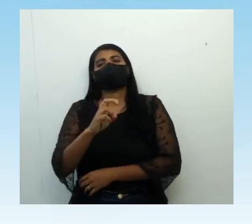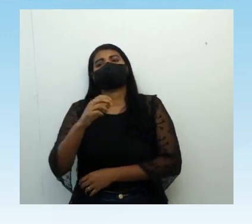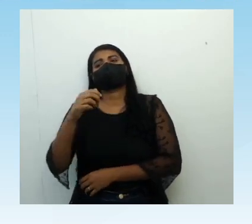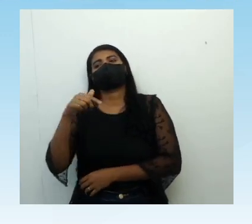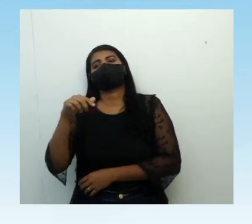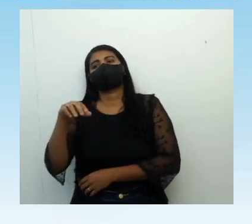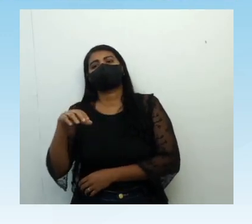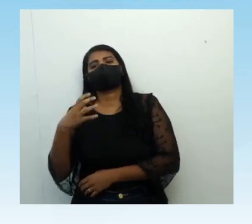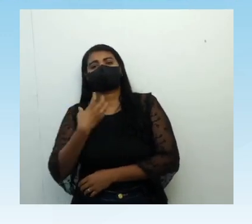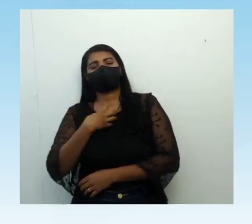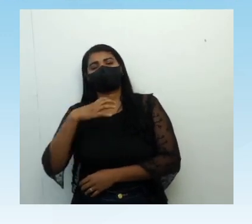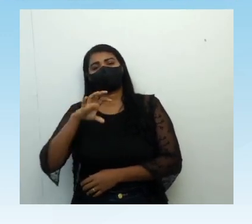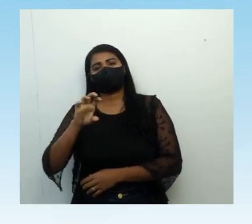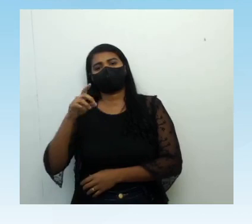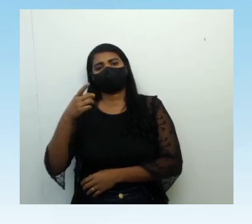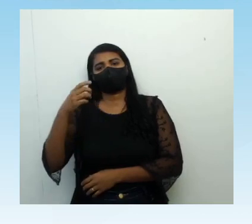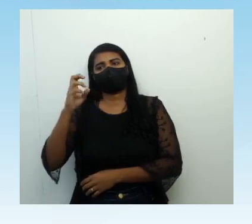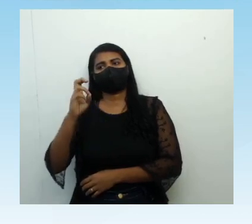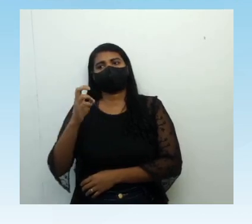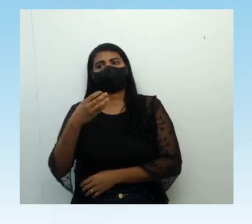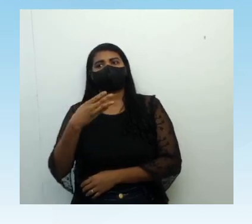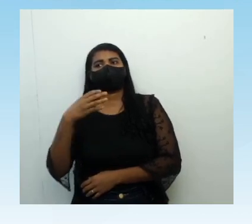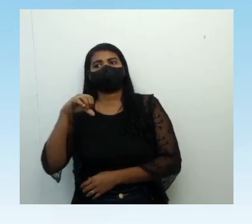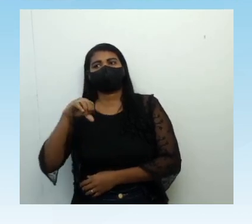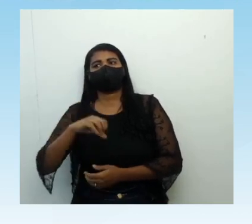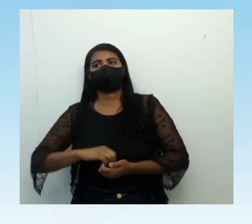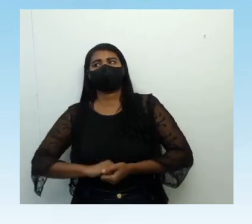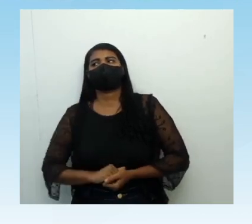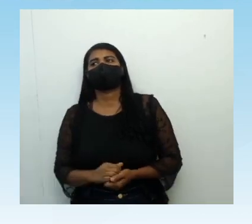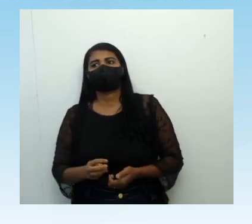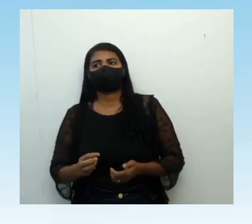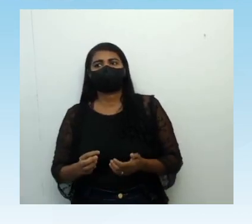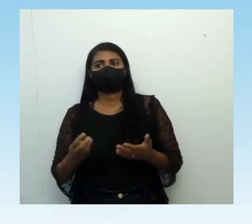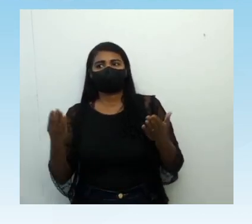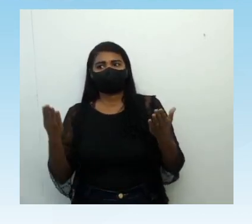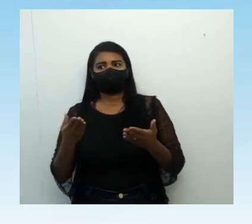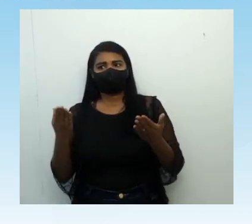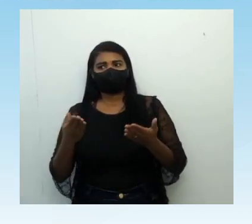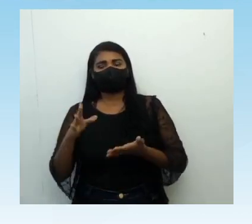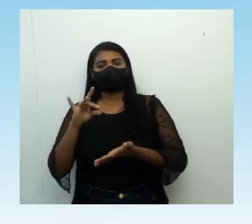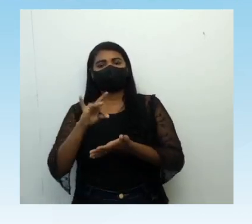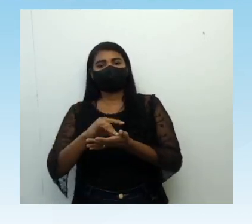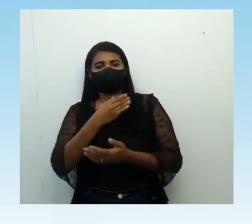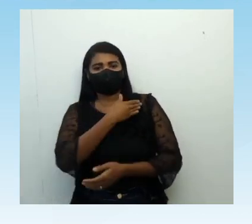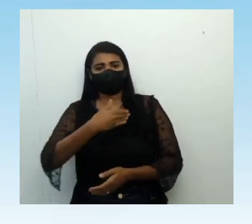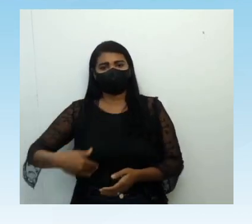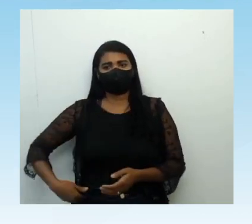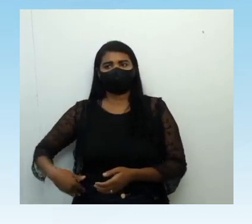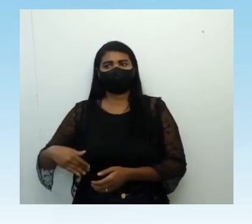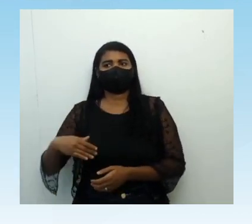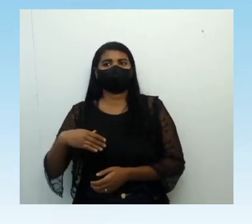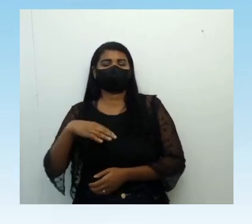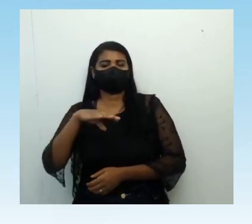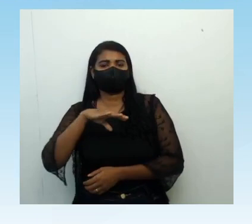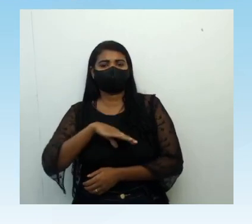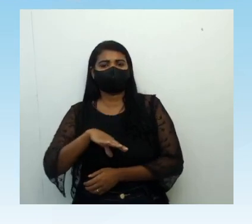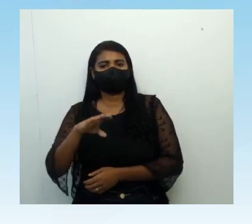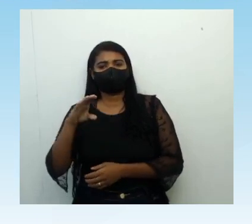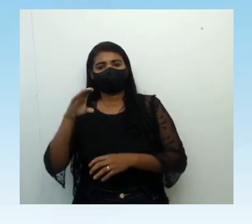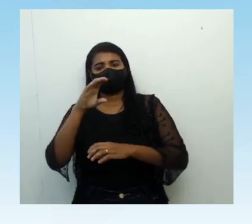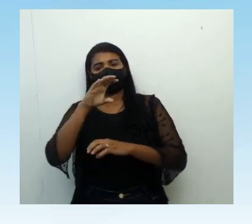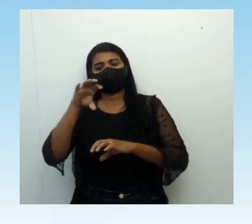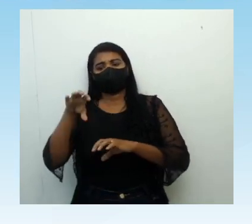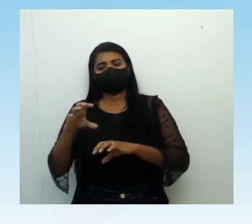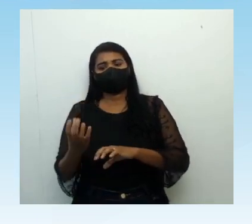e Salvador, 1549, a qual se tornou sede do nosso governo português na colônia. Então, a nossa